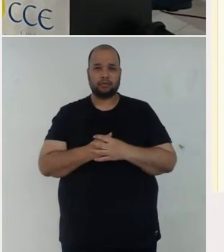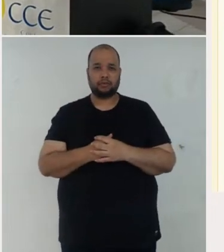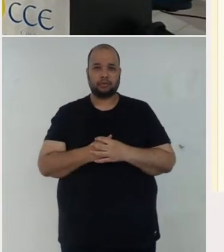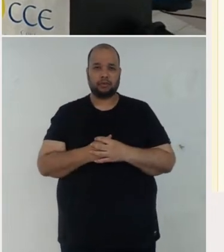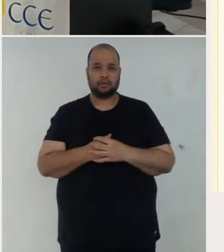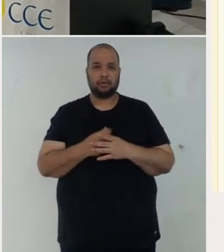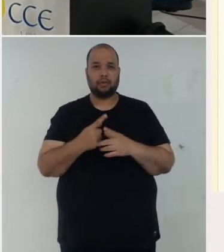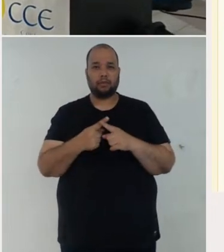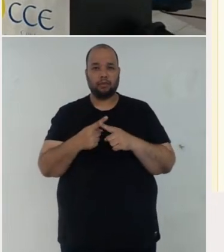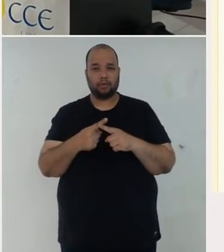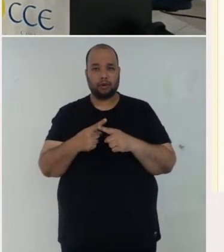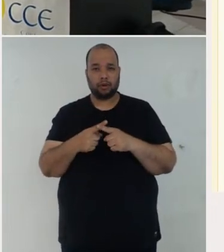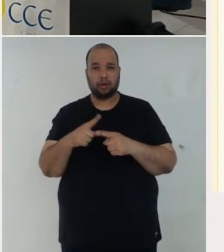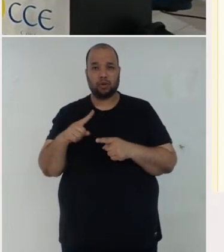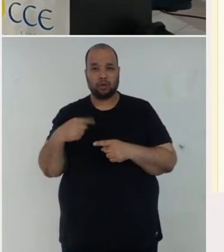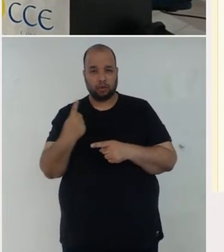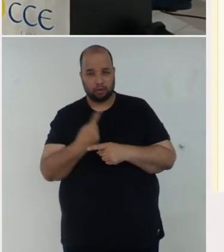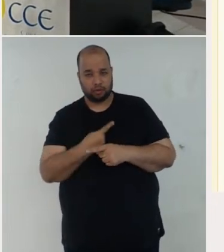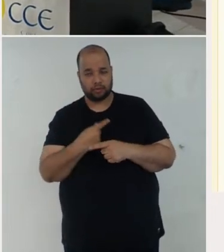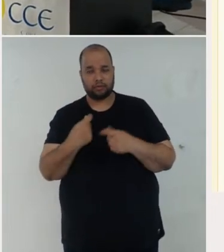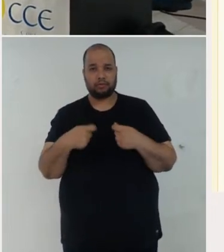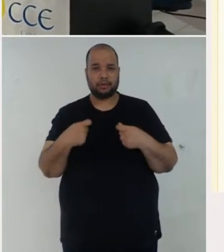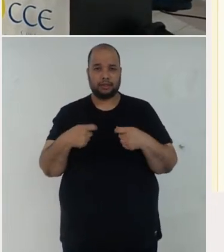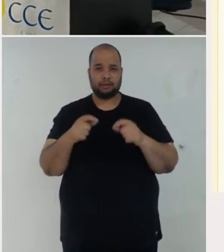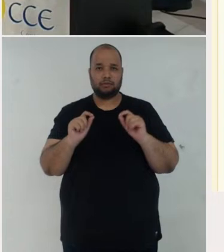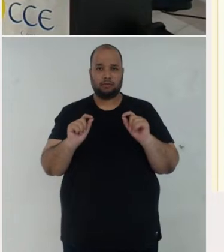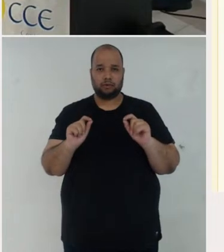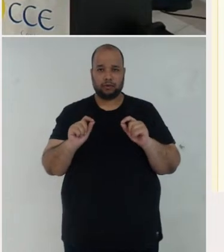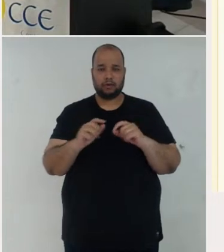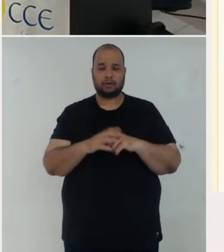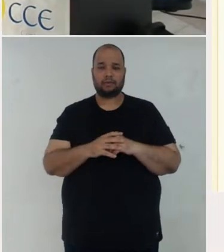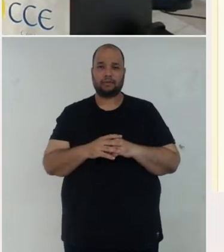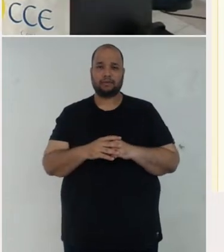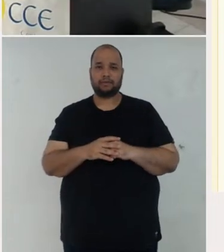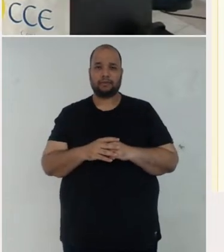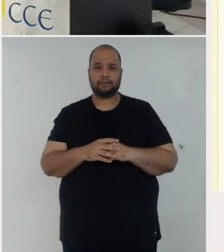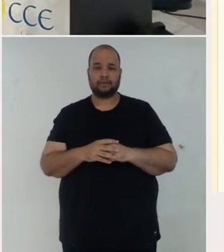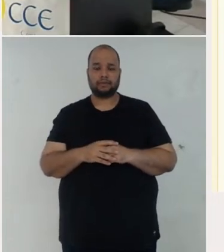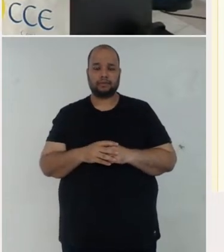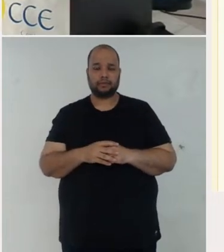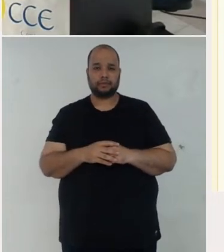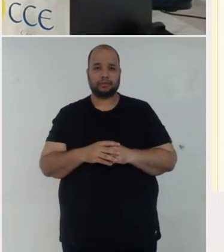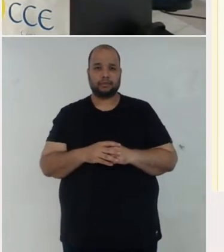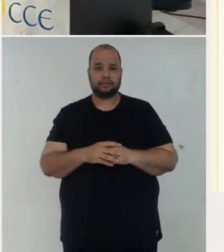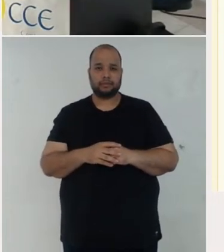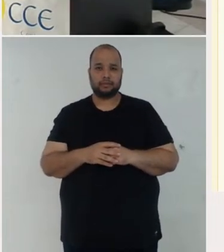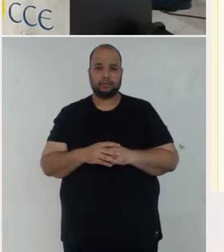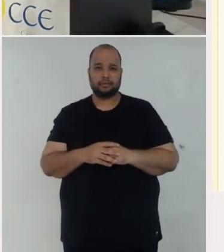É porque nós precisamos, desde o início, eu estou com essa ideia,